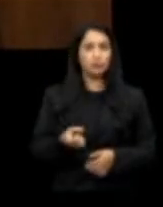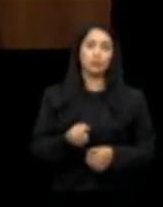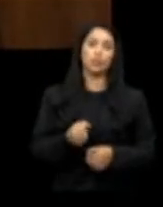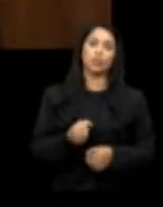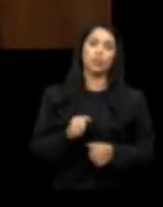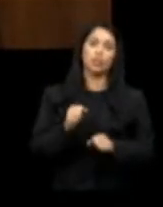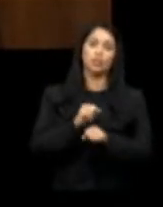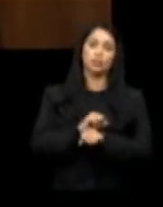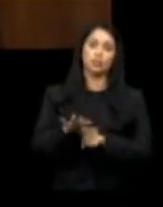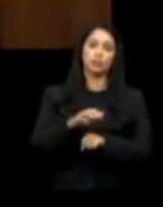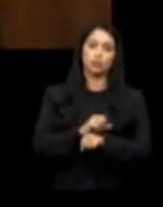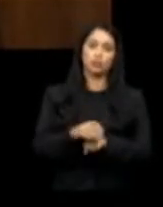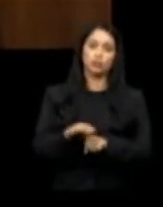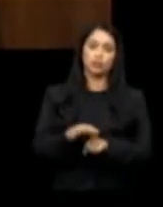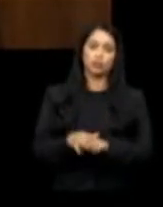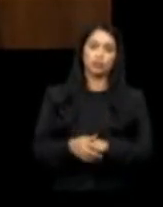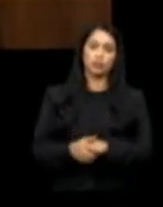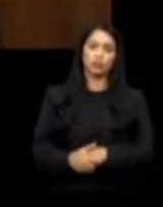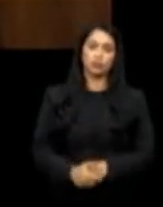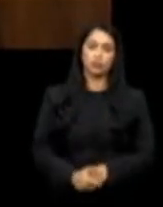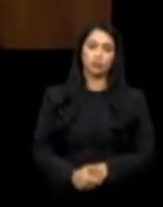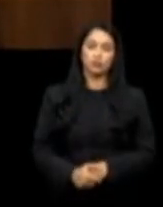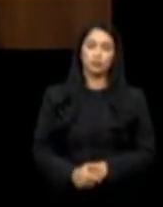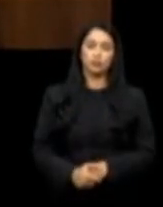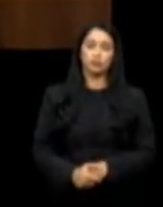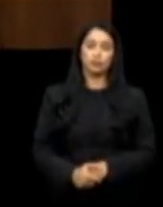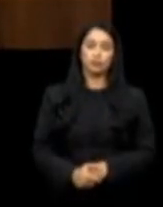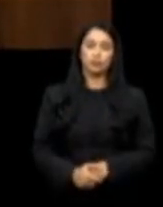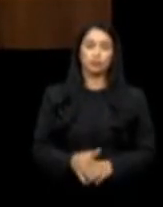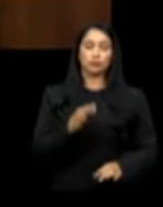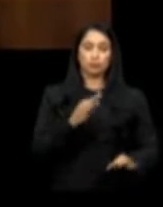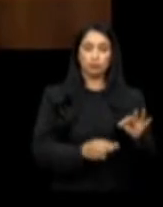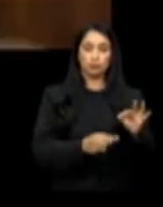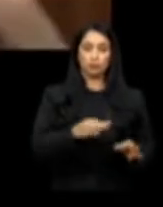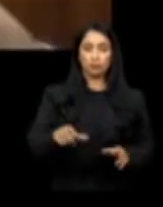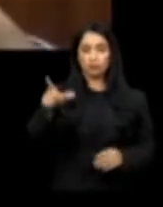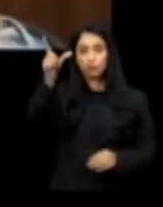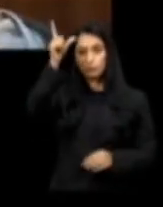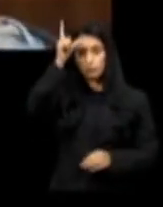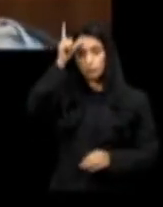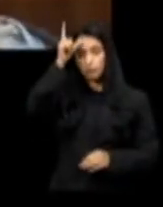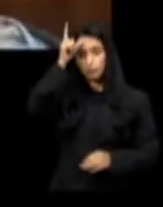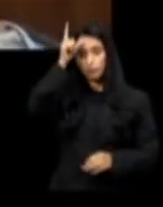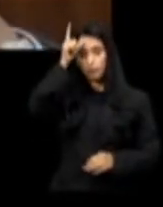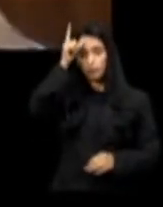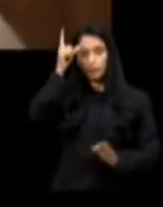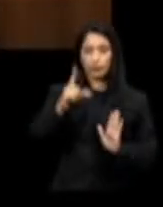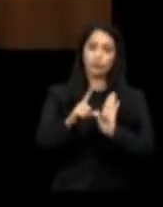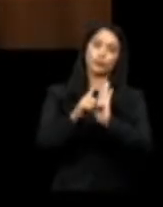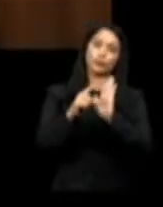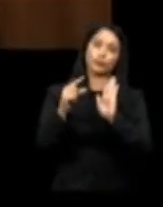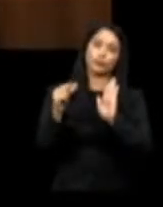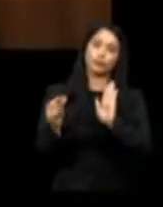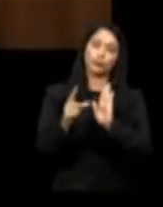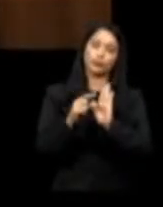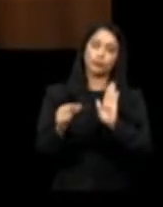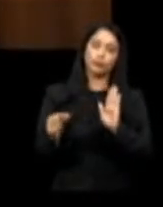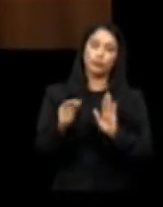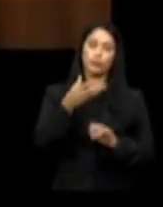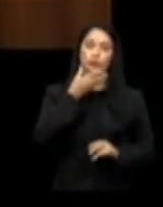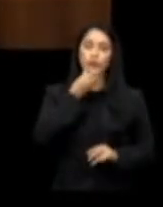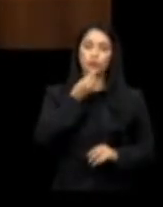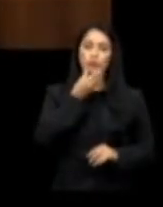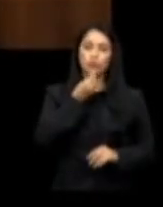Informationelle Selbstbestimmung, pelo Tribunal Constitucional Alemão. A rigor, como destaca Cláudio Franzius,